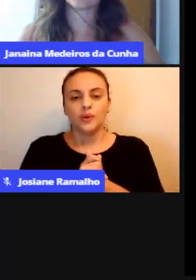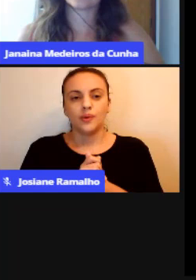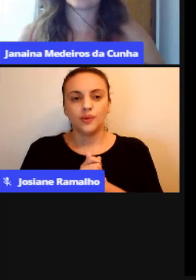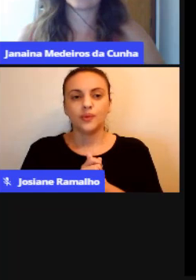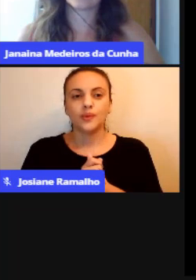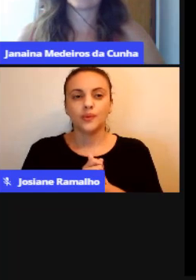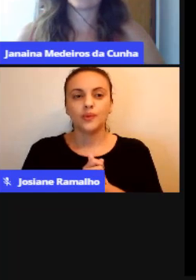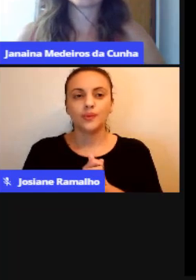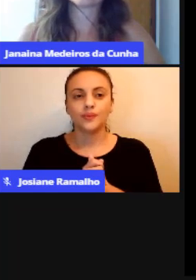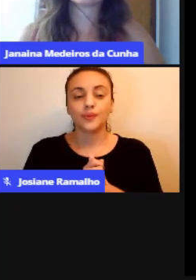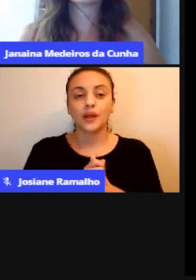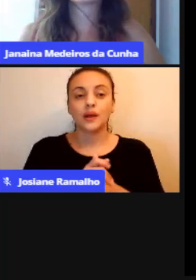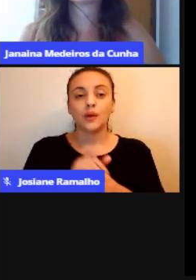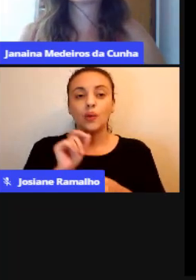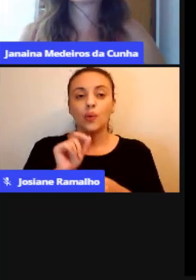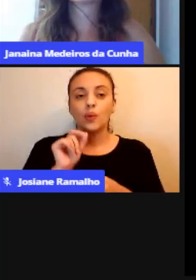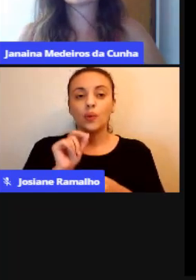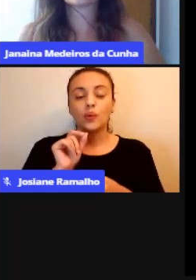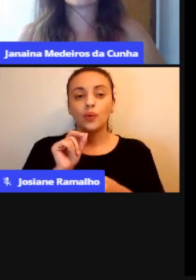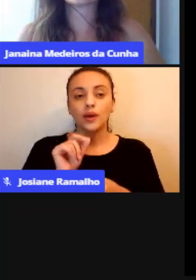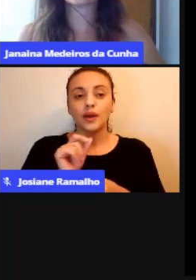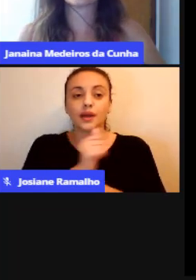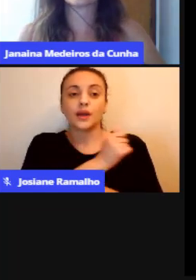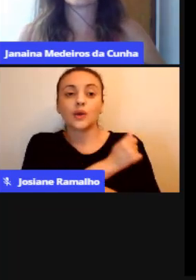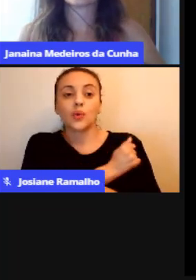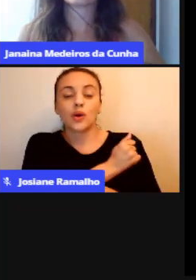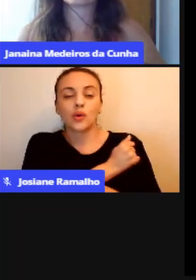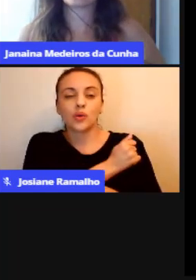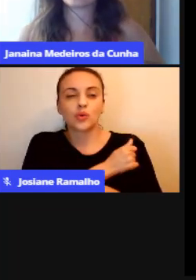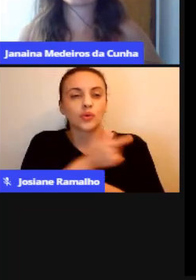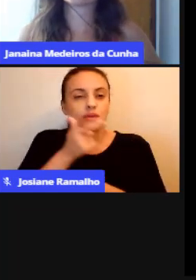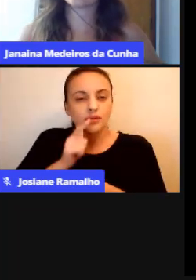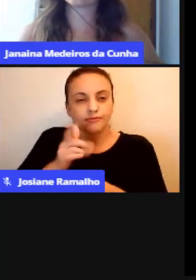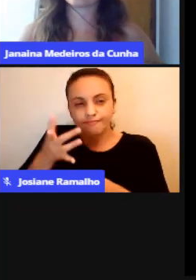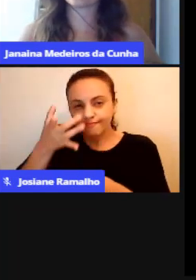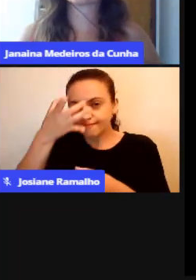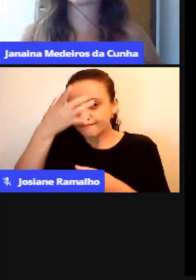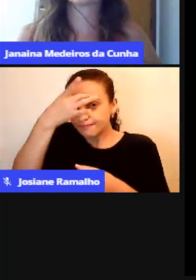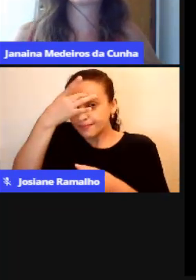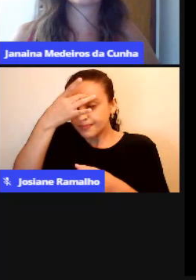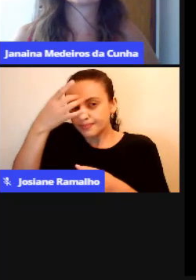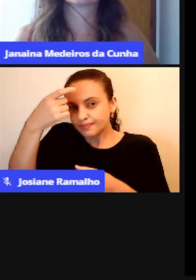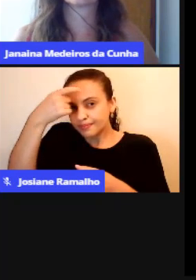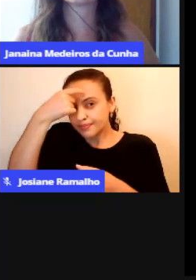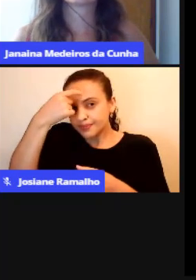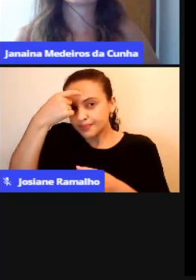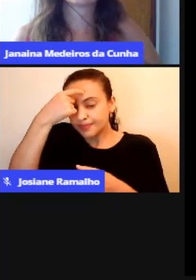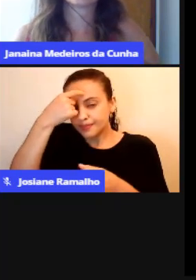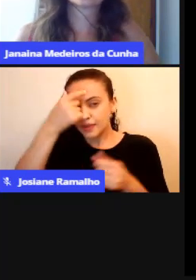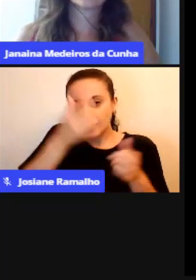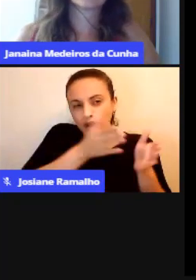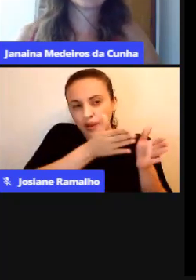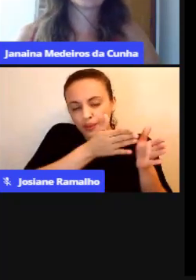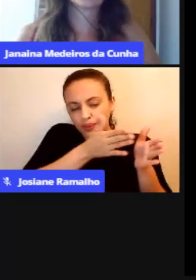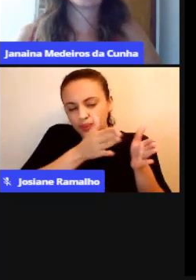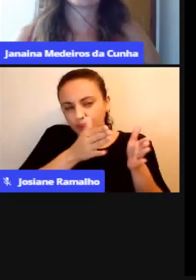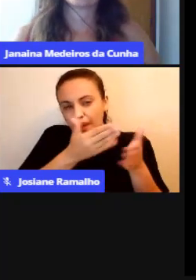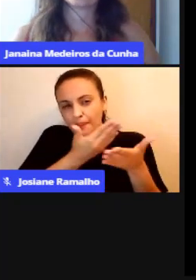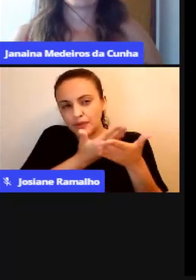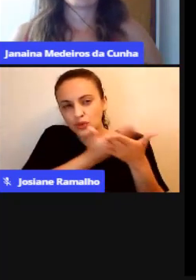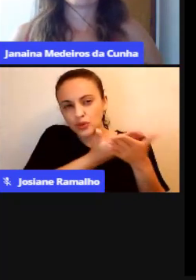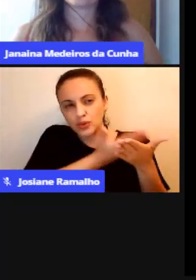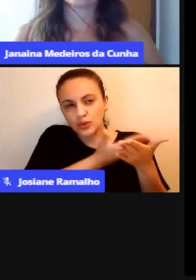conhecimento, né? O que ele conseguiu fixar na sua memória de longo prazo que ele pode estar